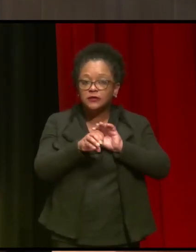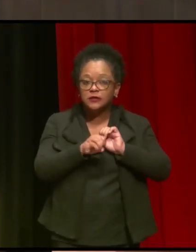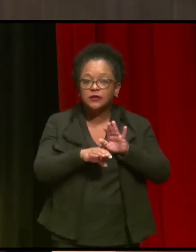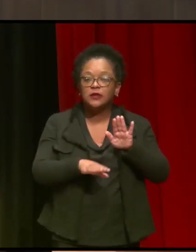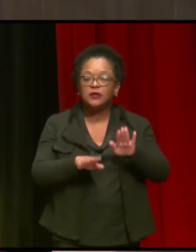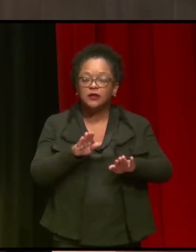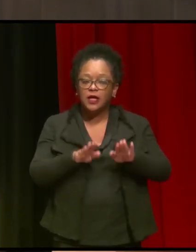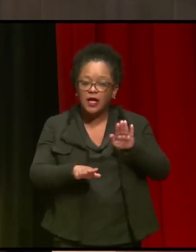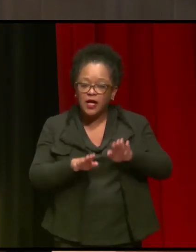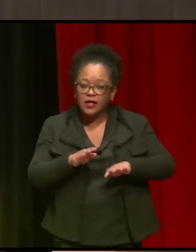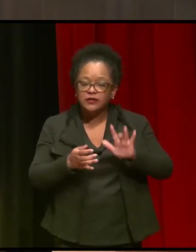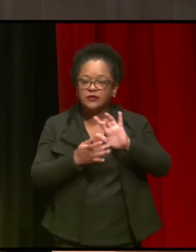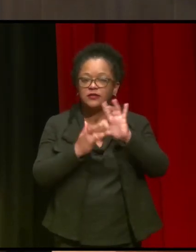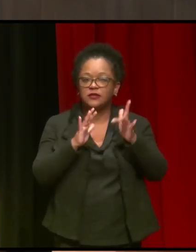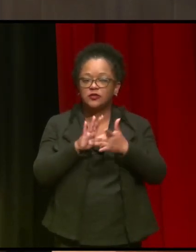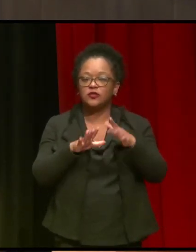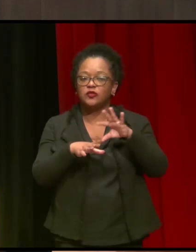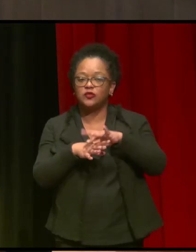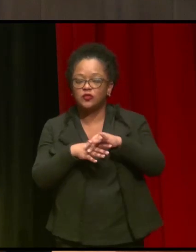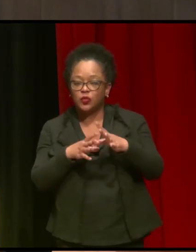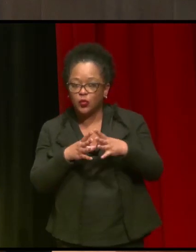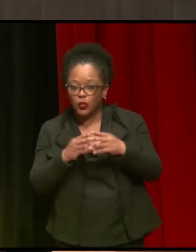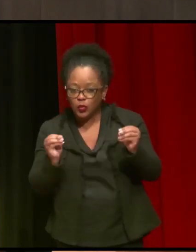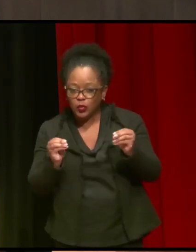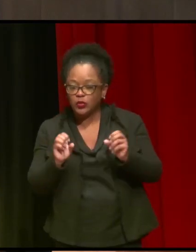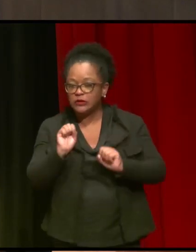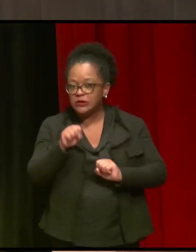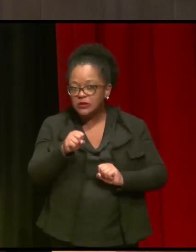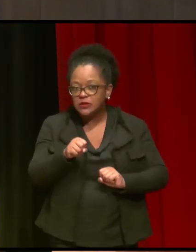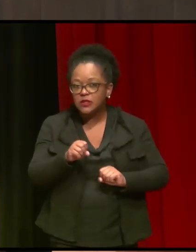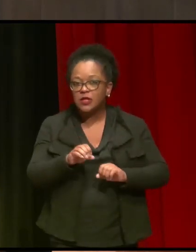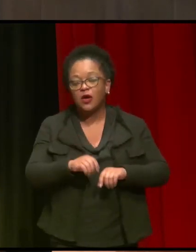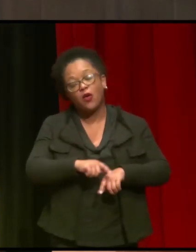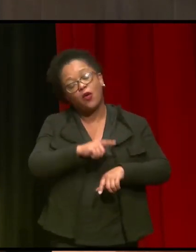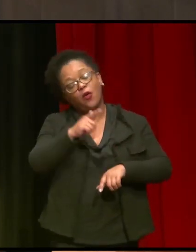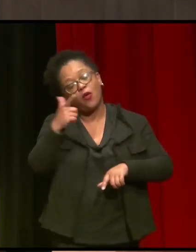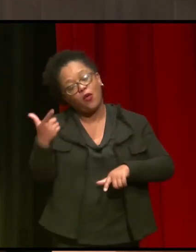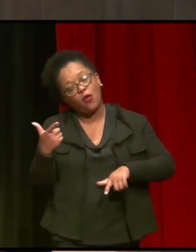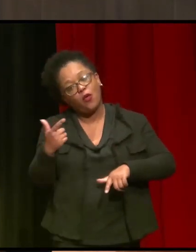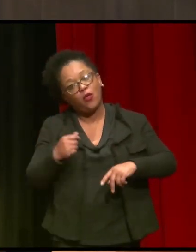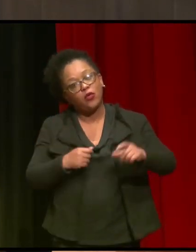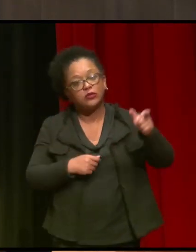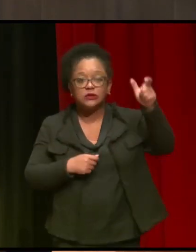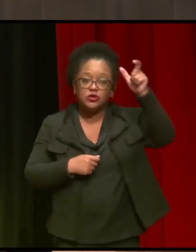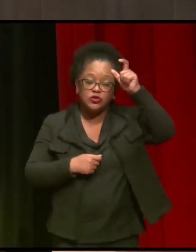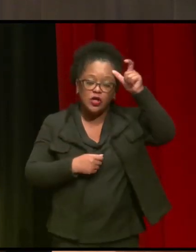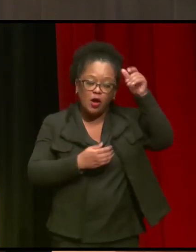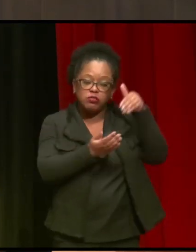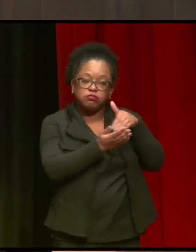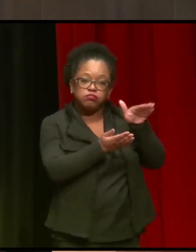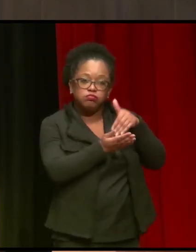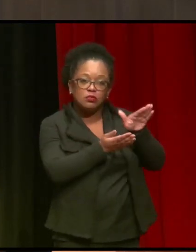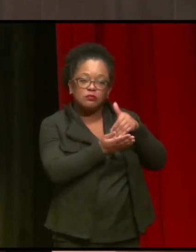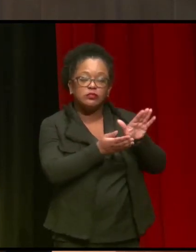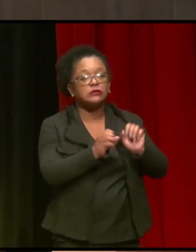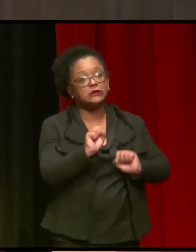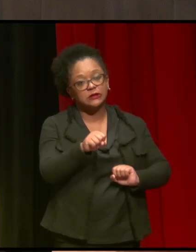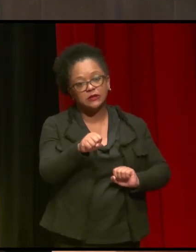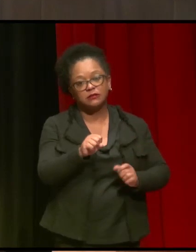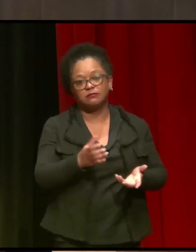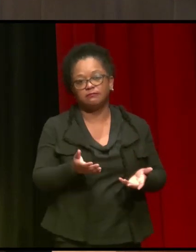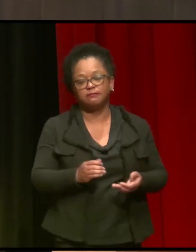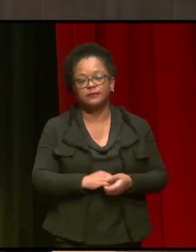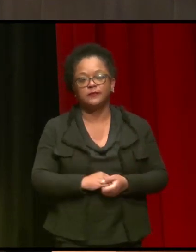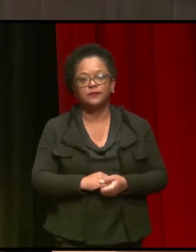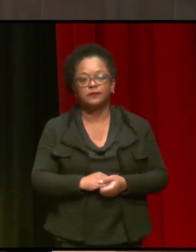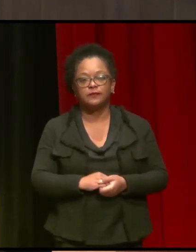que ele curou pessoas, não expulsou demônio nenhum, só curou a pessoa e acabou, e a pessoa foi para casa. Outros tinham demônio. Aqui tem